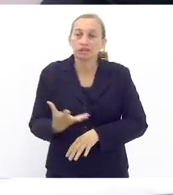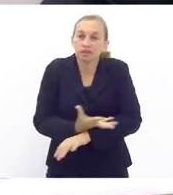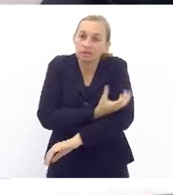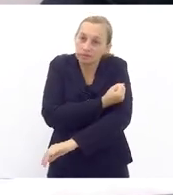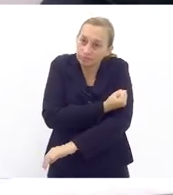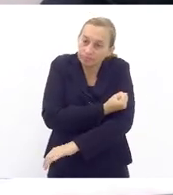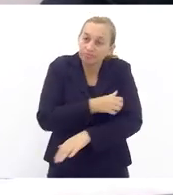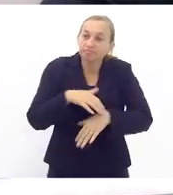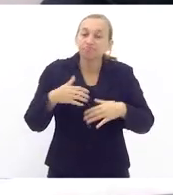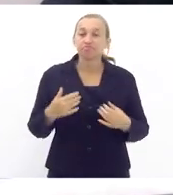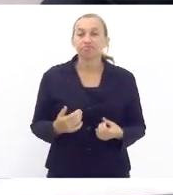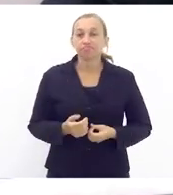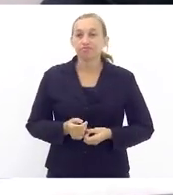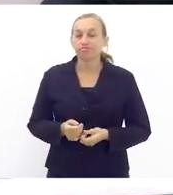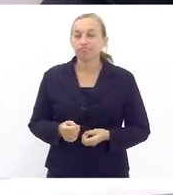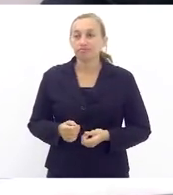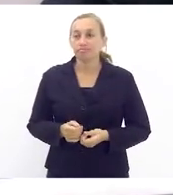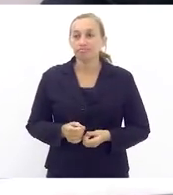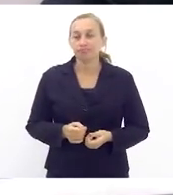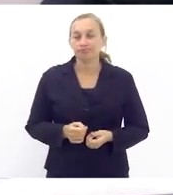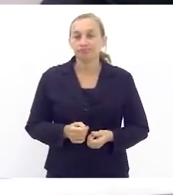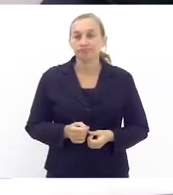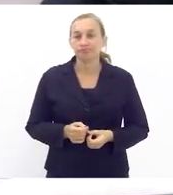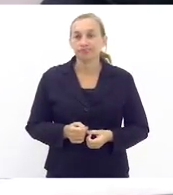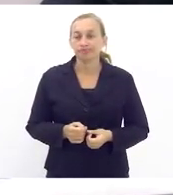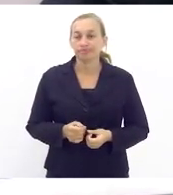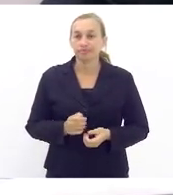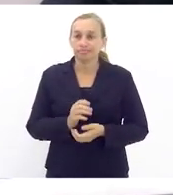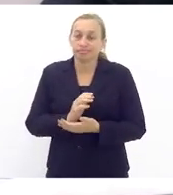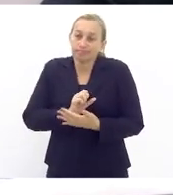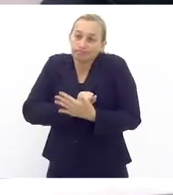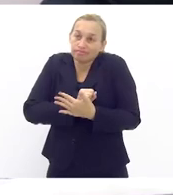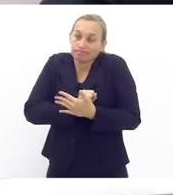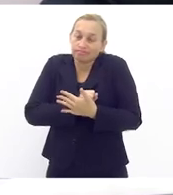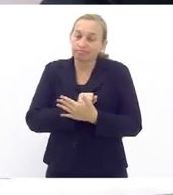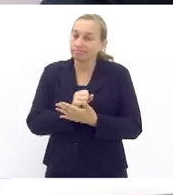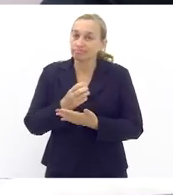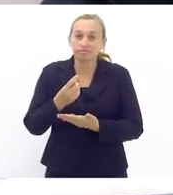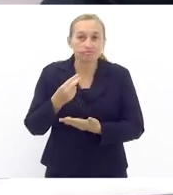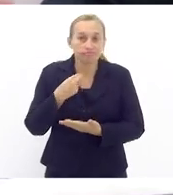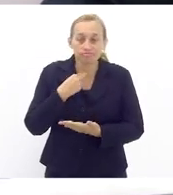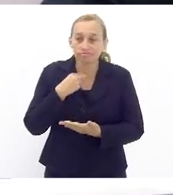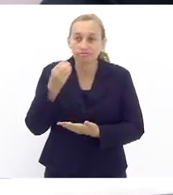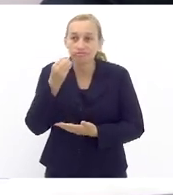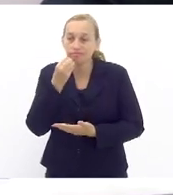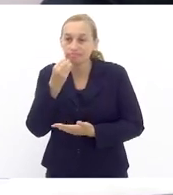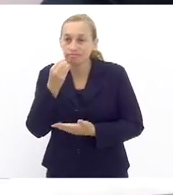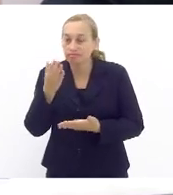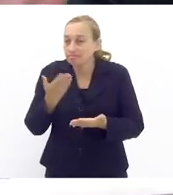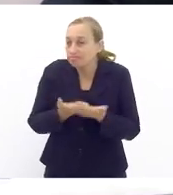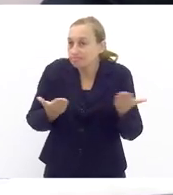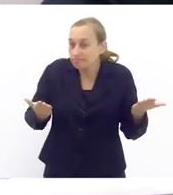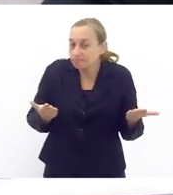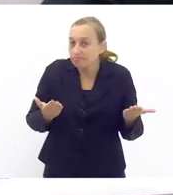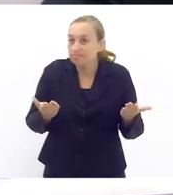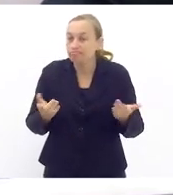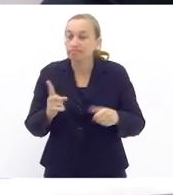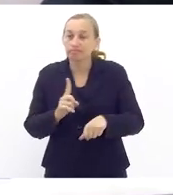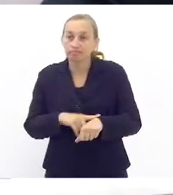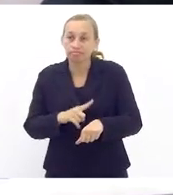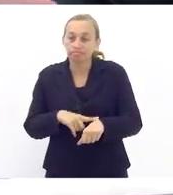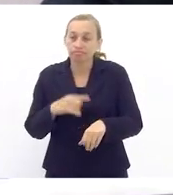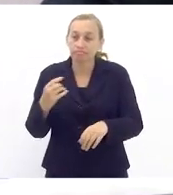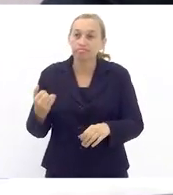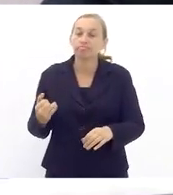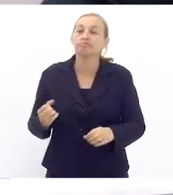emocionamos eu tô com isso muito latente dentro de mim não podia perder oportunidade nessa plenária porque temos aqui